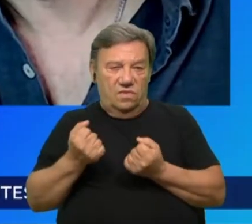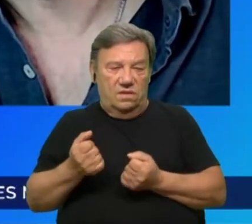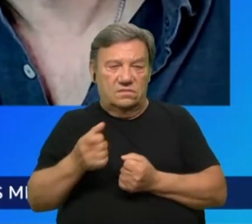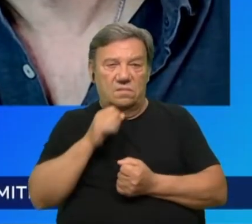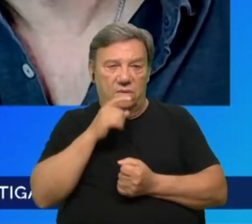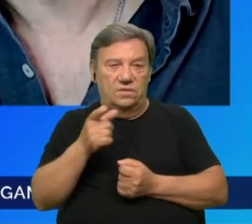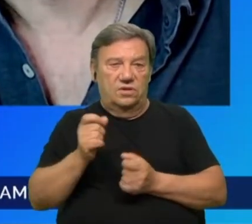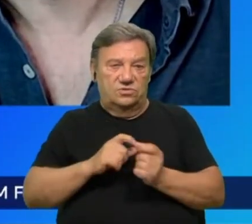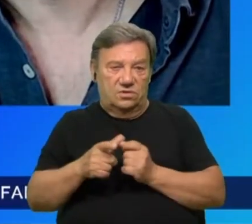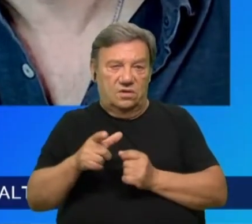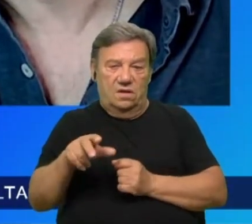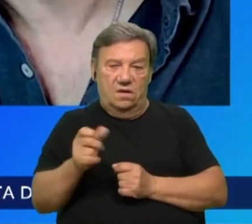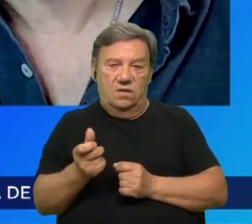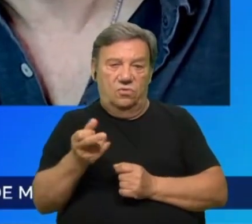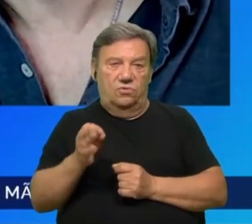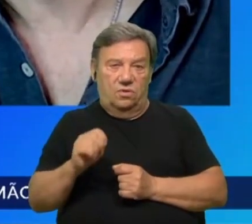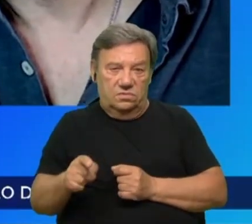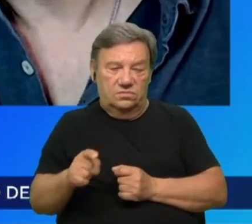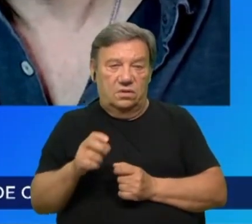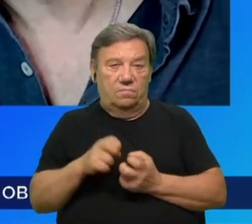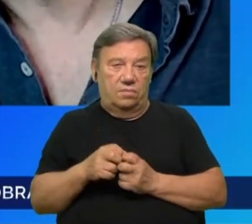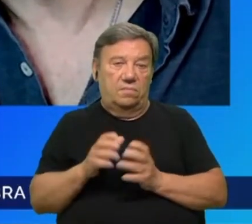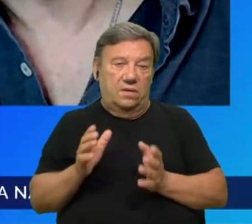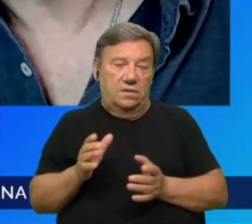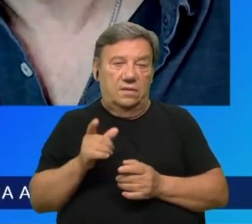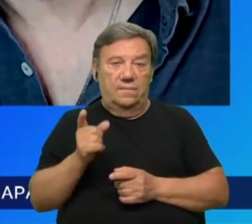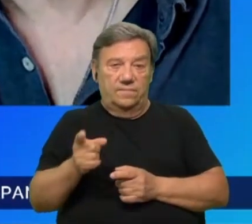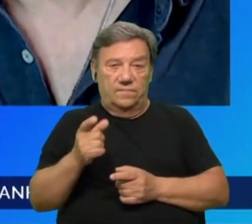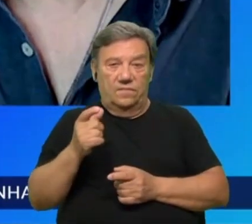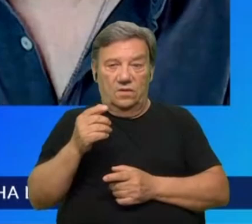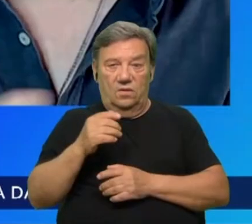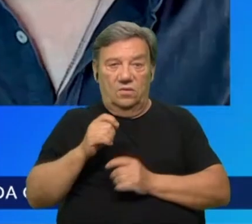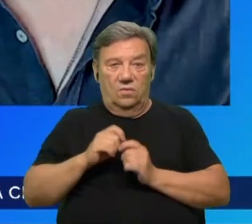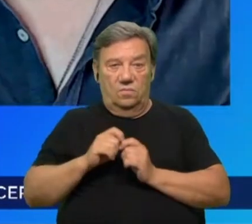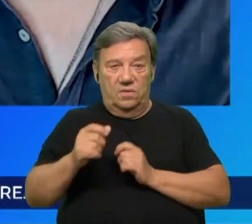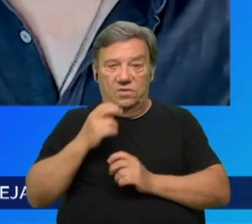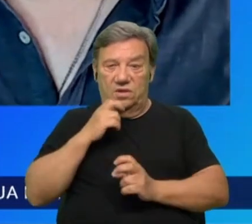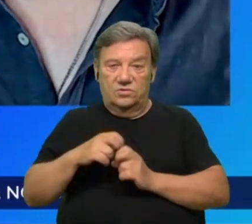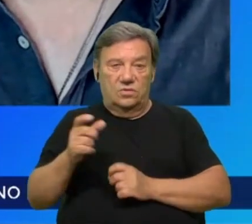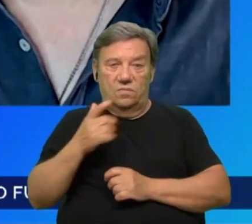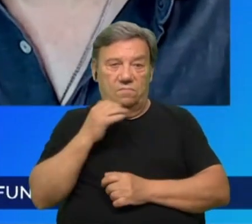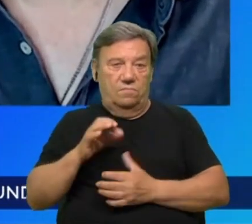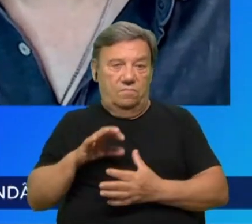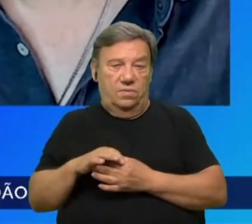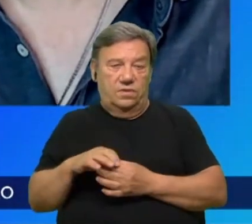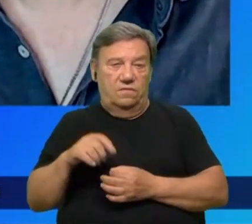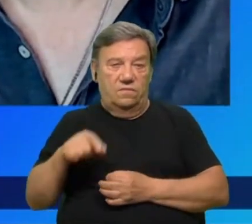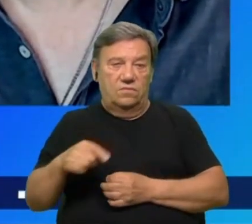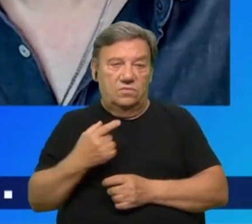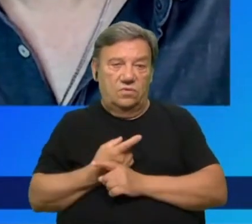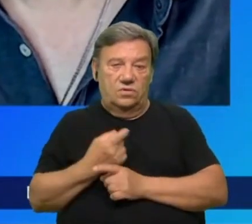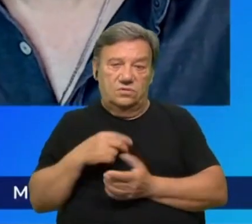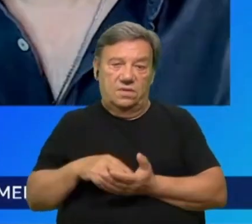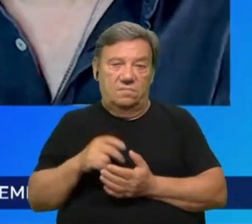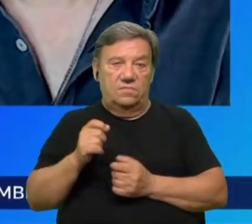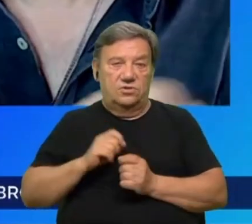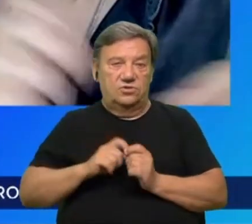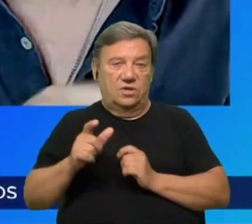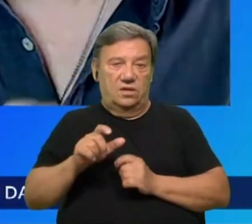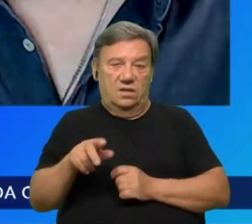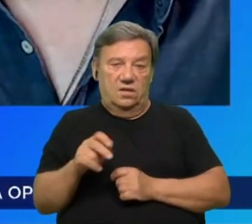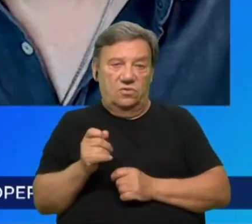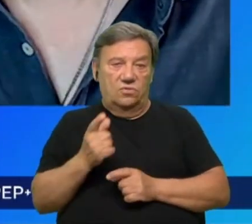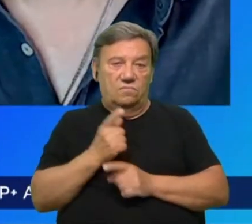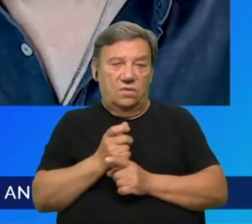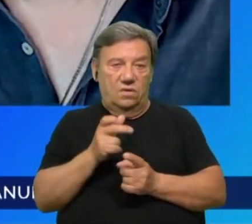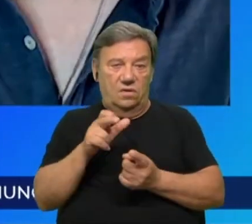é uma estrela de neutrões? Pois, o problema é que este comprimento energético não é compatível com aquilo que nós esperamos de uma estrela de neutrões, quer no